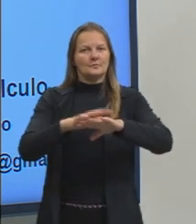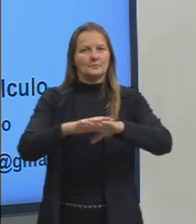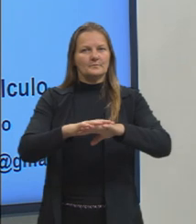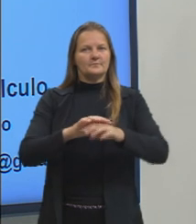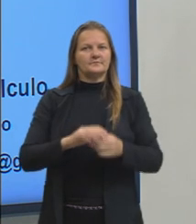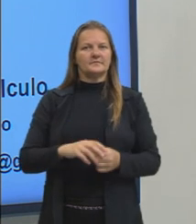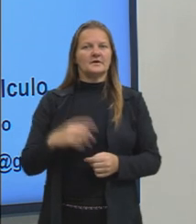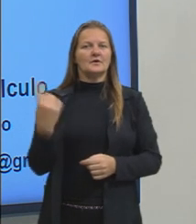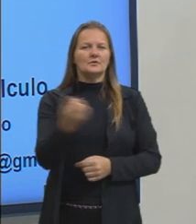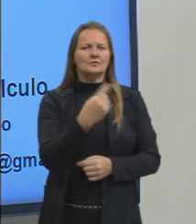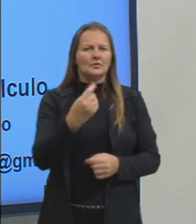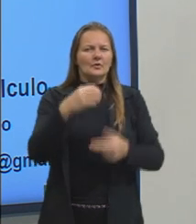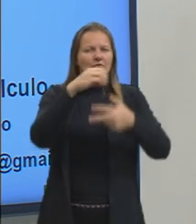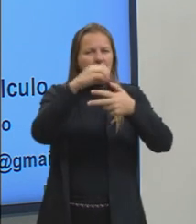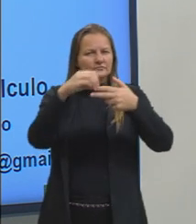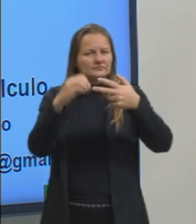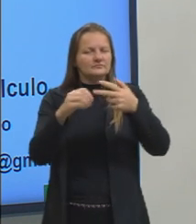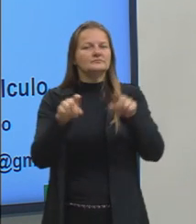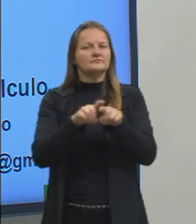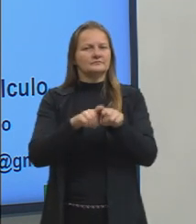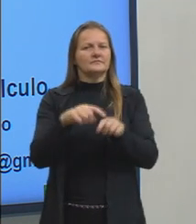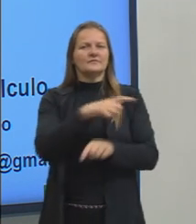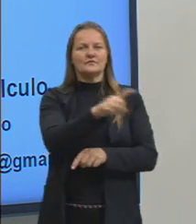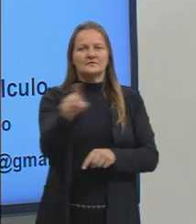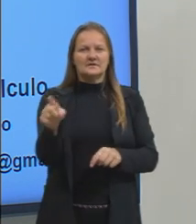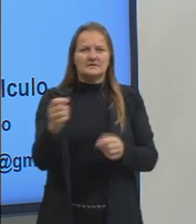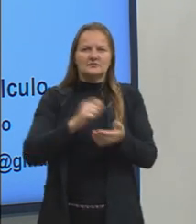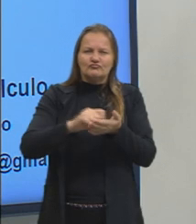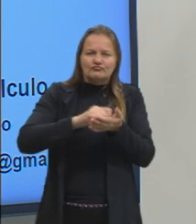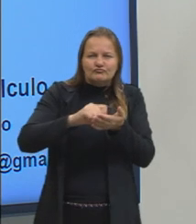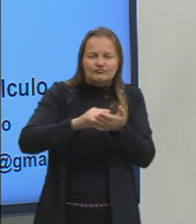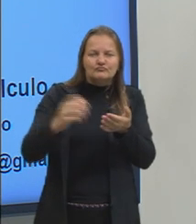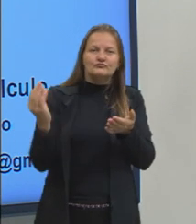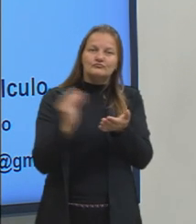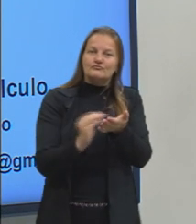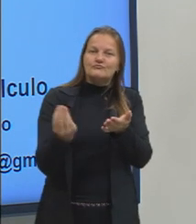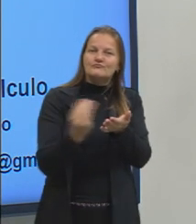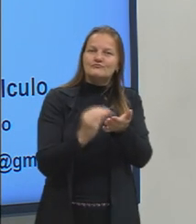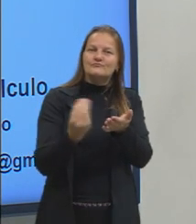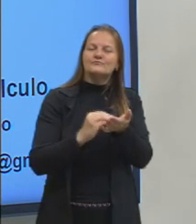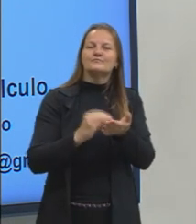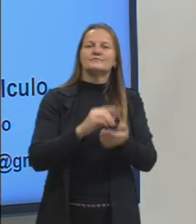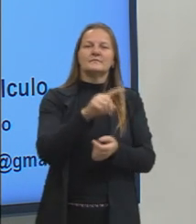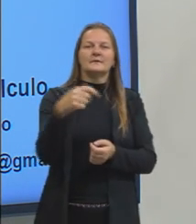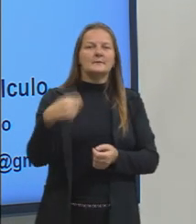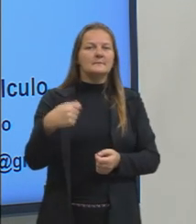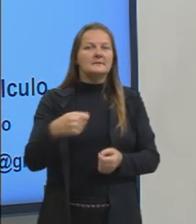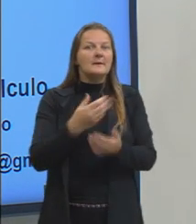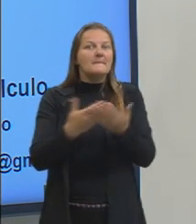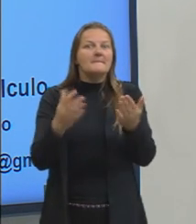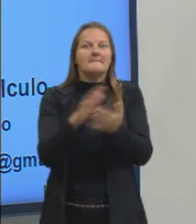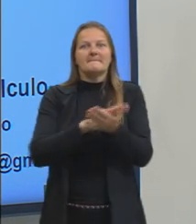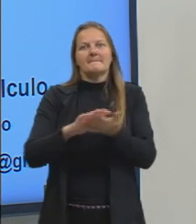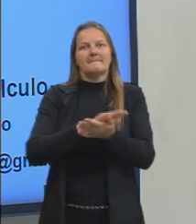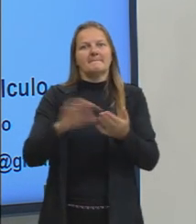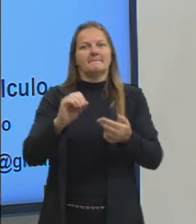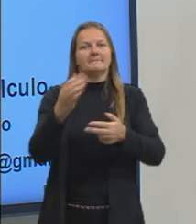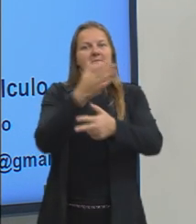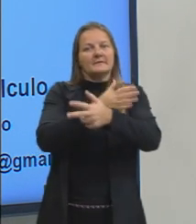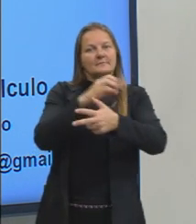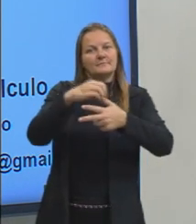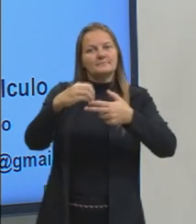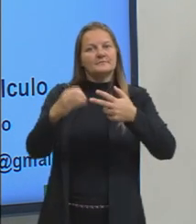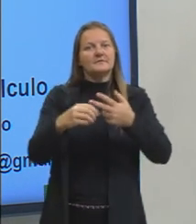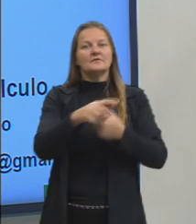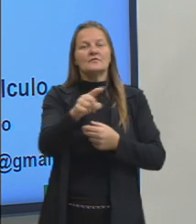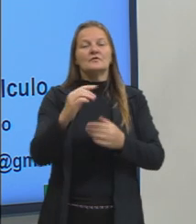Vamos fazer uma questão de ENEM também é importante que vocês façam as anotações necessárias para que não percam nada então desse prêmio em